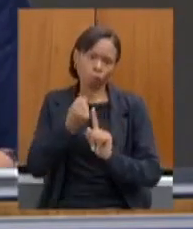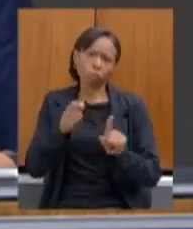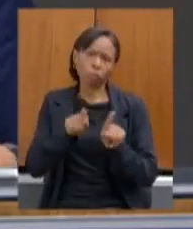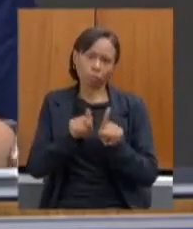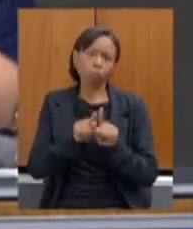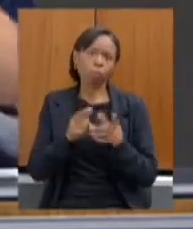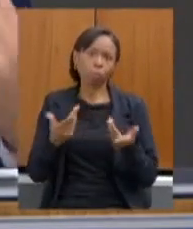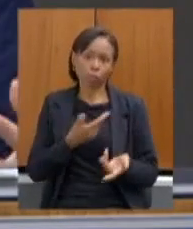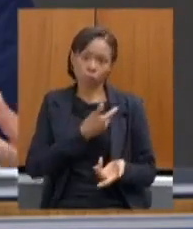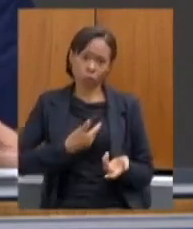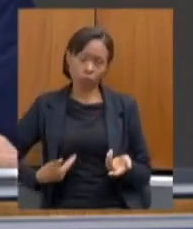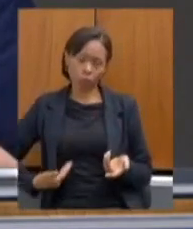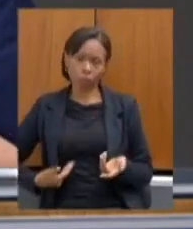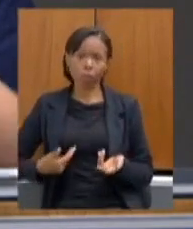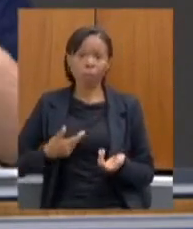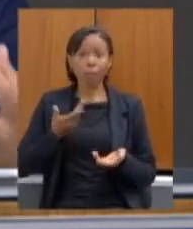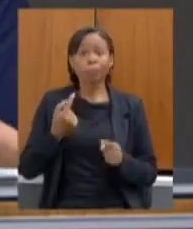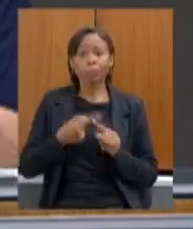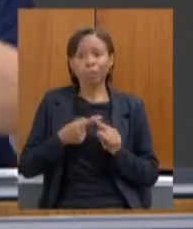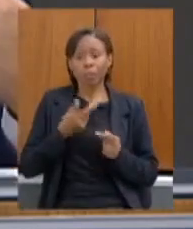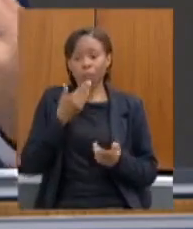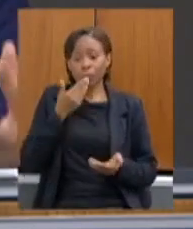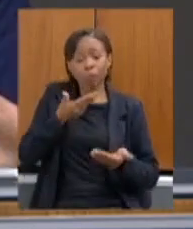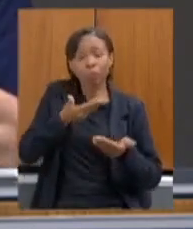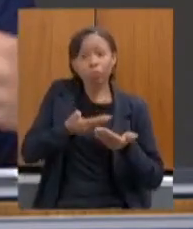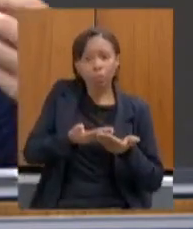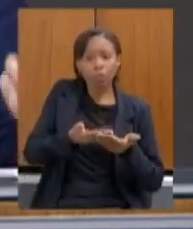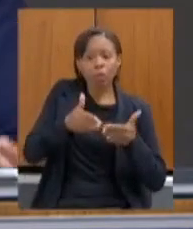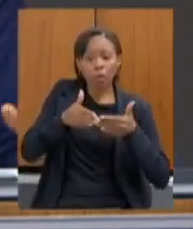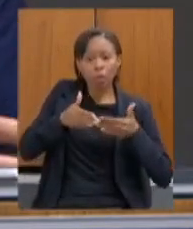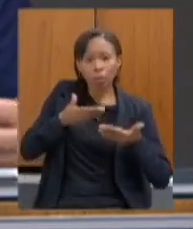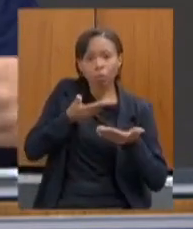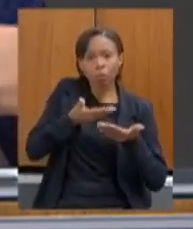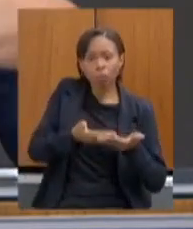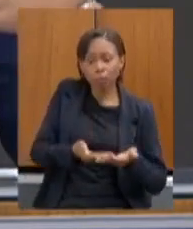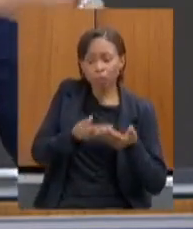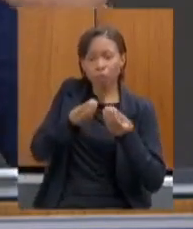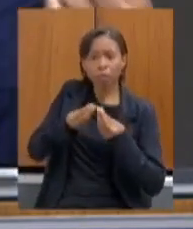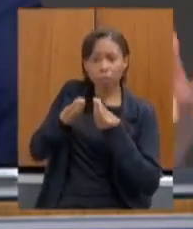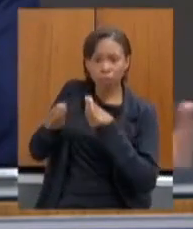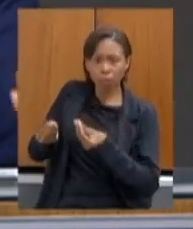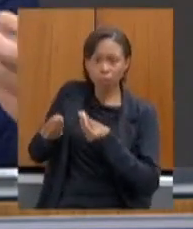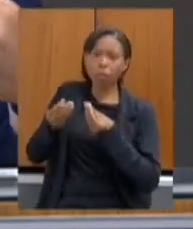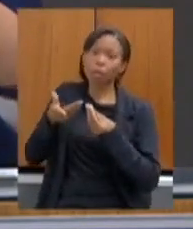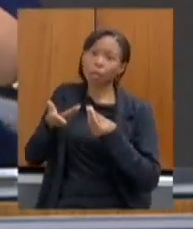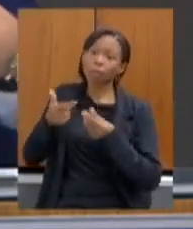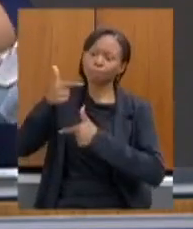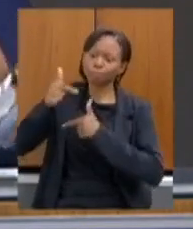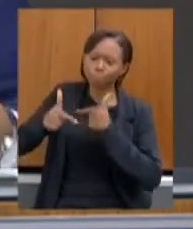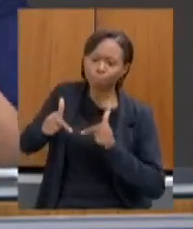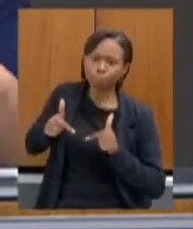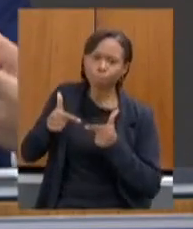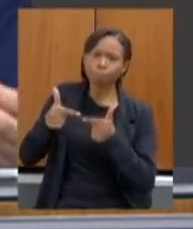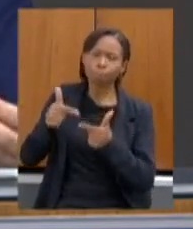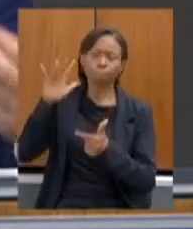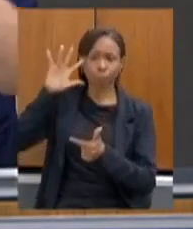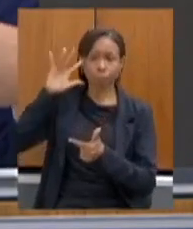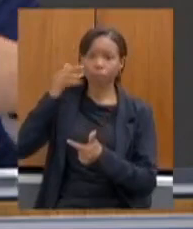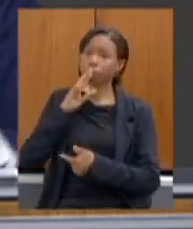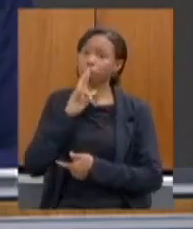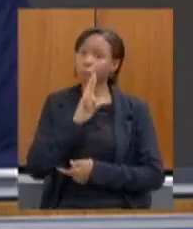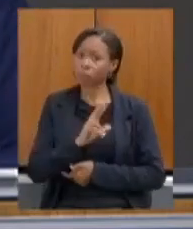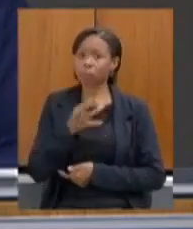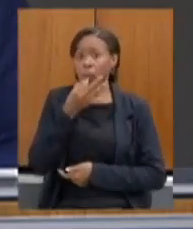governo do Estado. Via requerimentos é que são questionados políticas públicas, ações do governo do Estado, respostas, sugestões, e nós